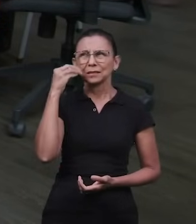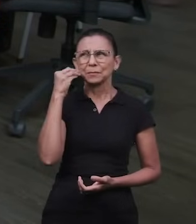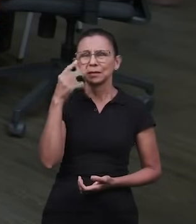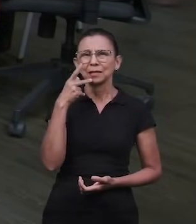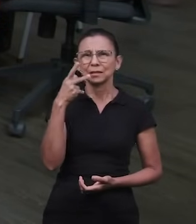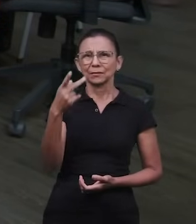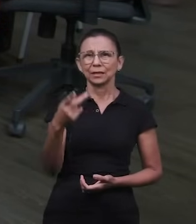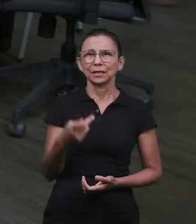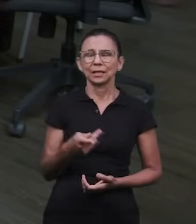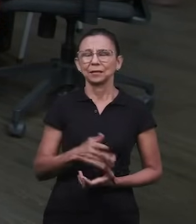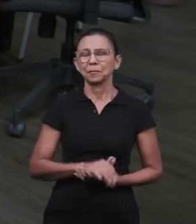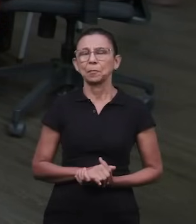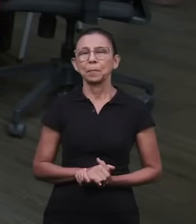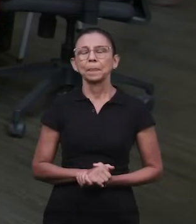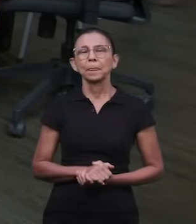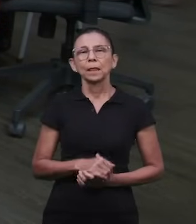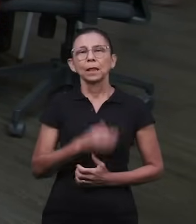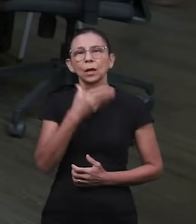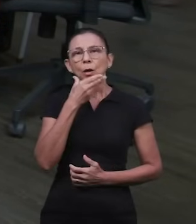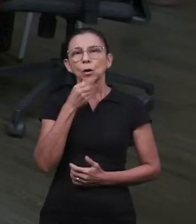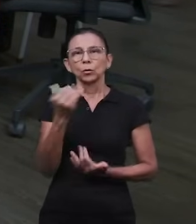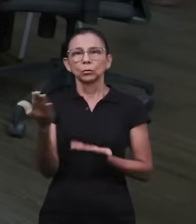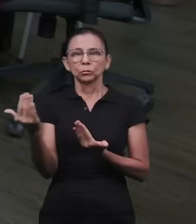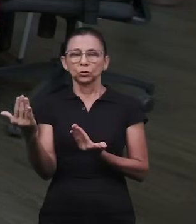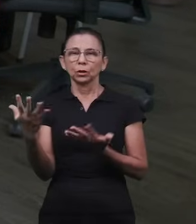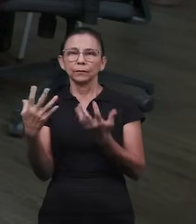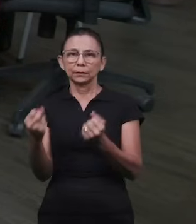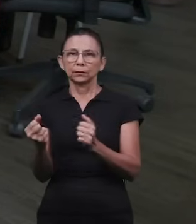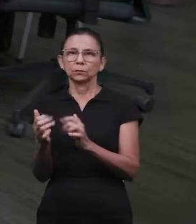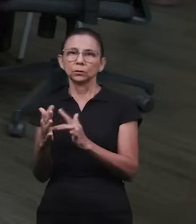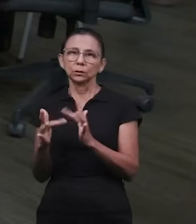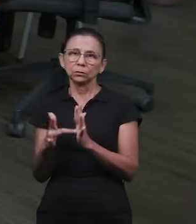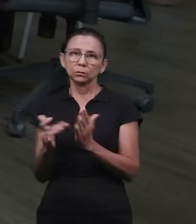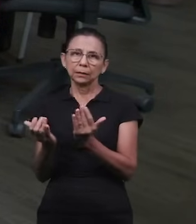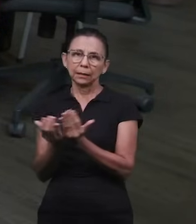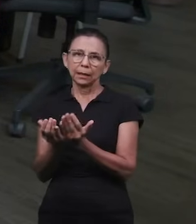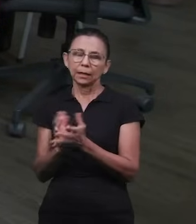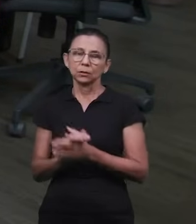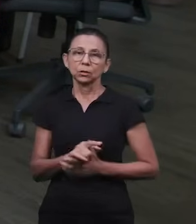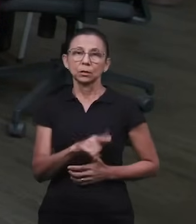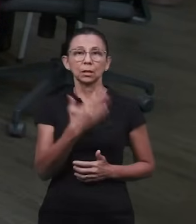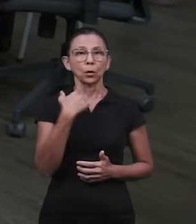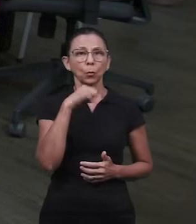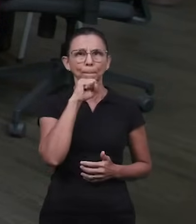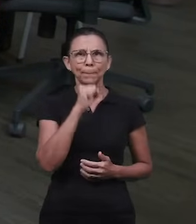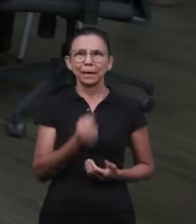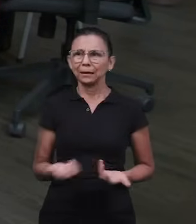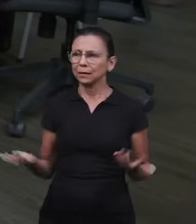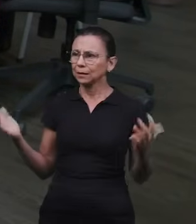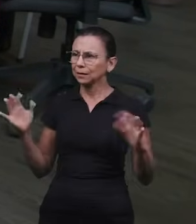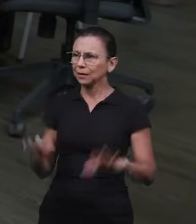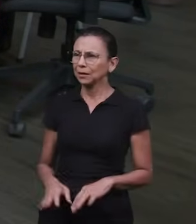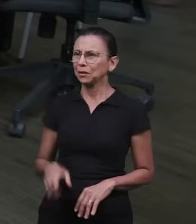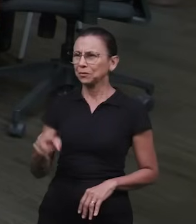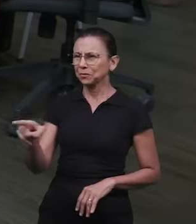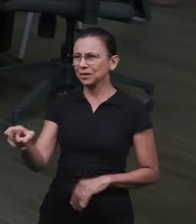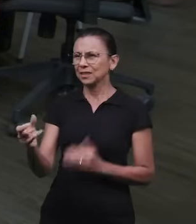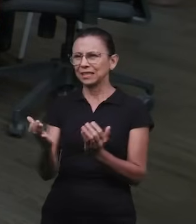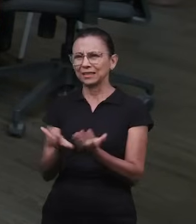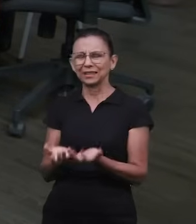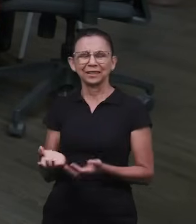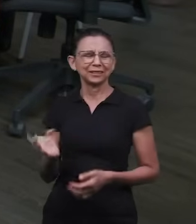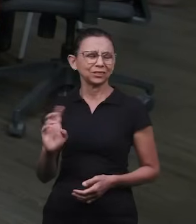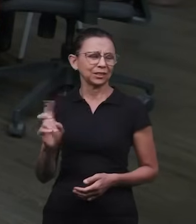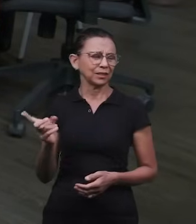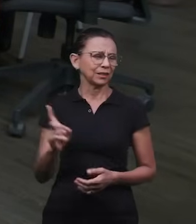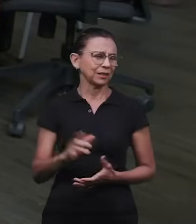não. Um jovem, ele converteu e o pai não aceitava de jeito nenhum. Você é evangélico, eu não aceito e tal. Nossa